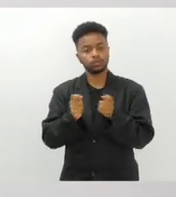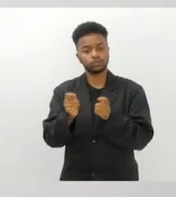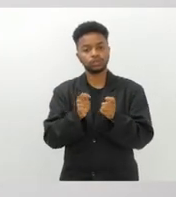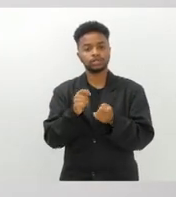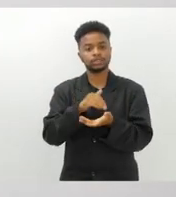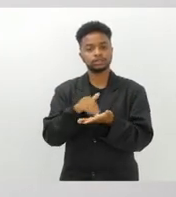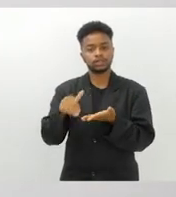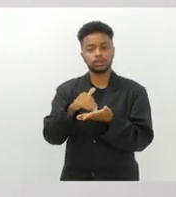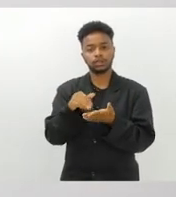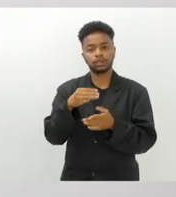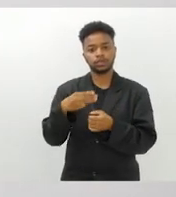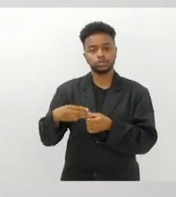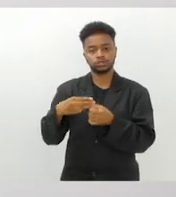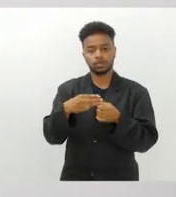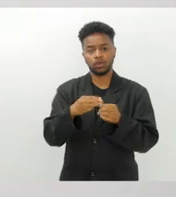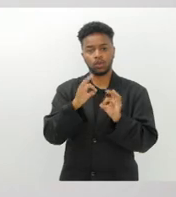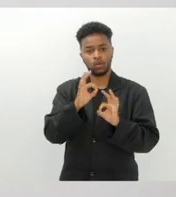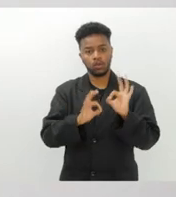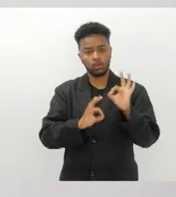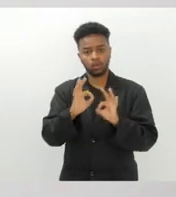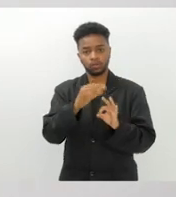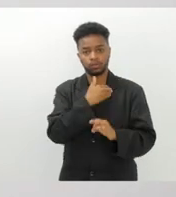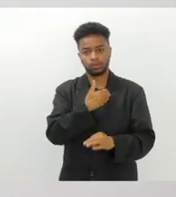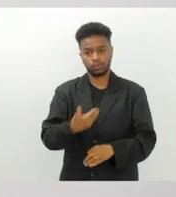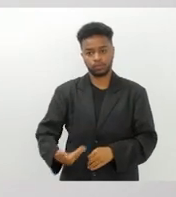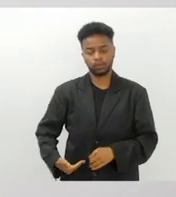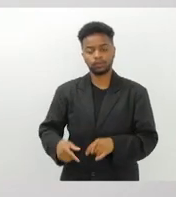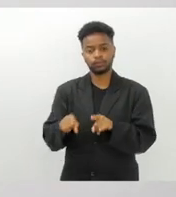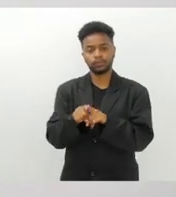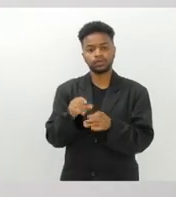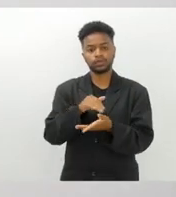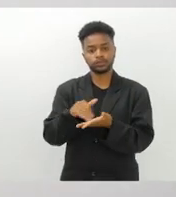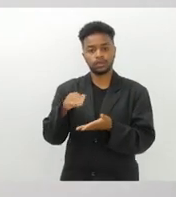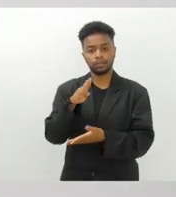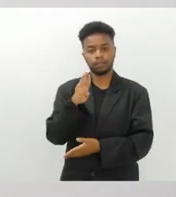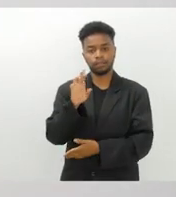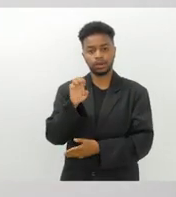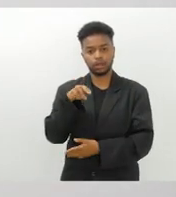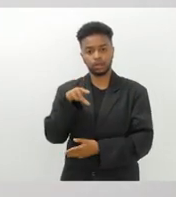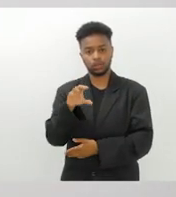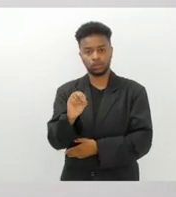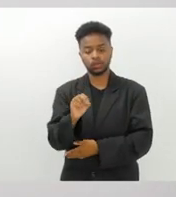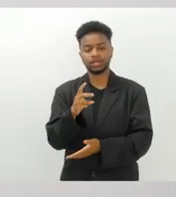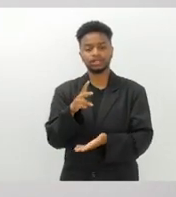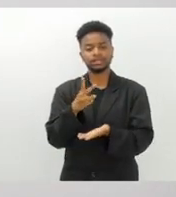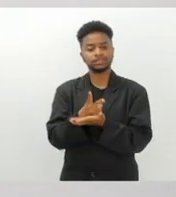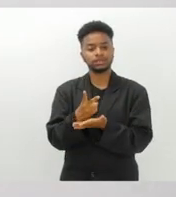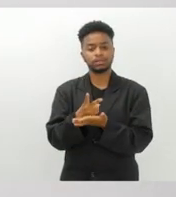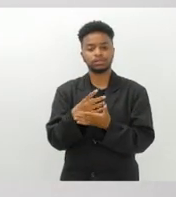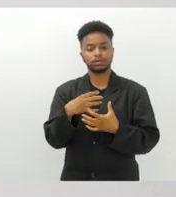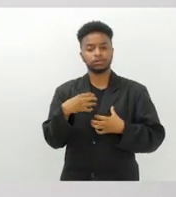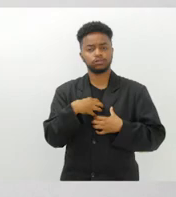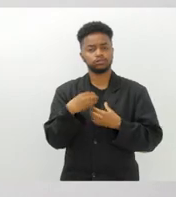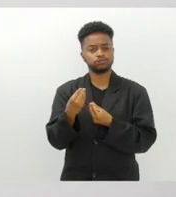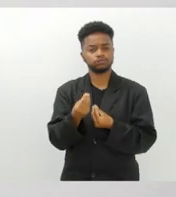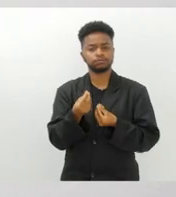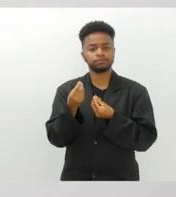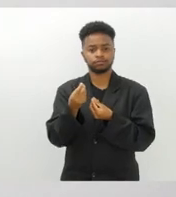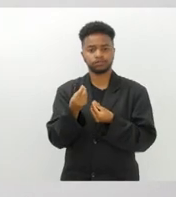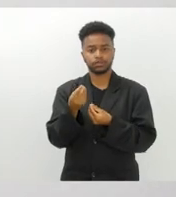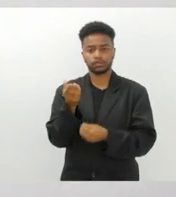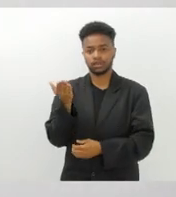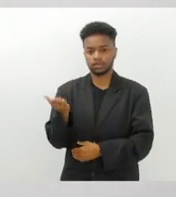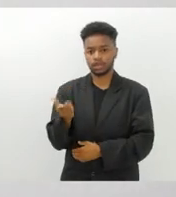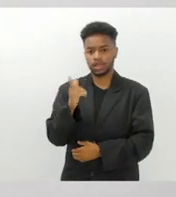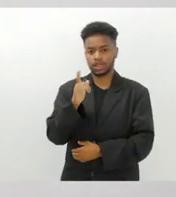Ordem Pública. Né? E o nosso secretário, Breno Carnevale, ele é super sensível, doutor Leonardo, né,